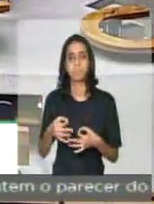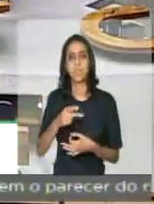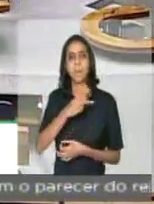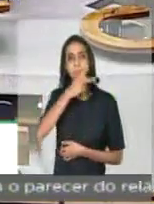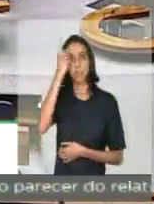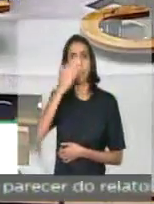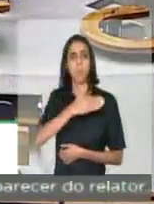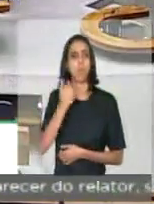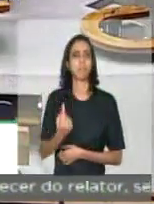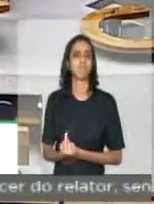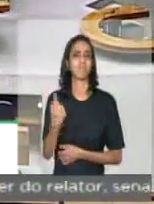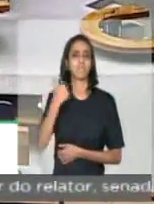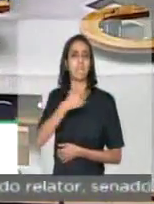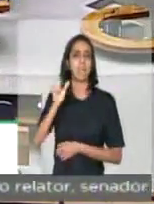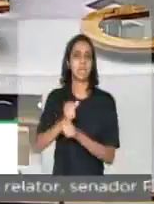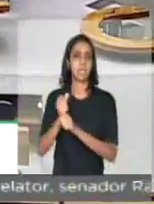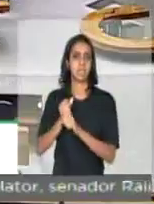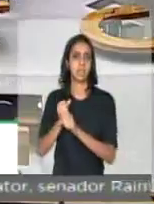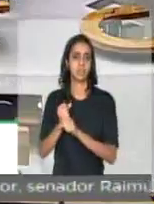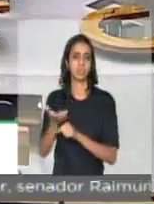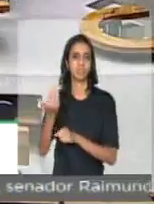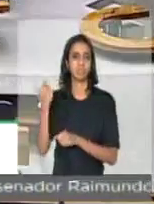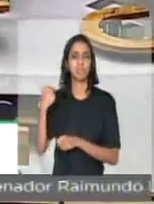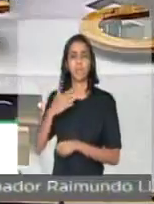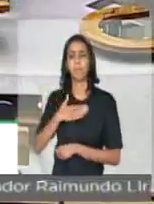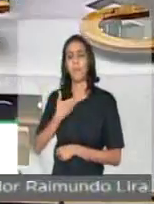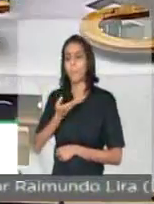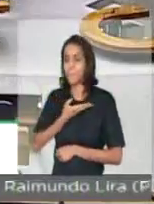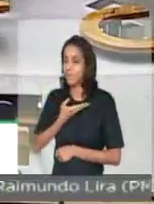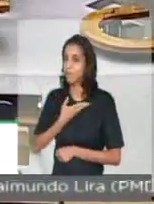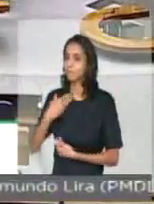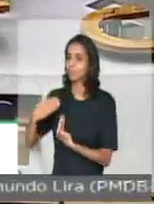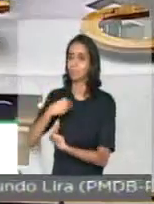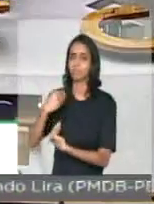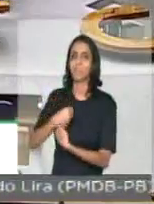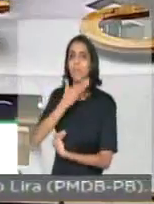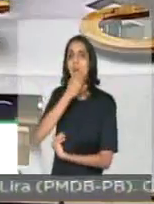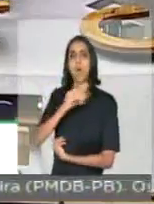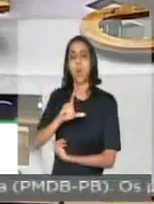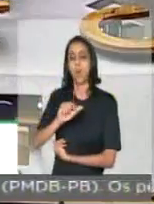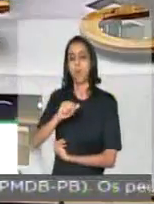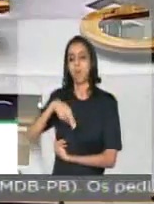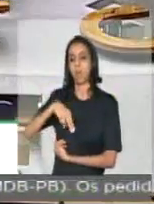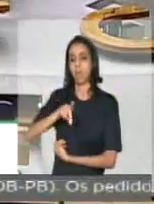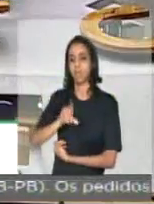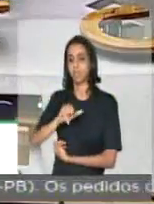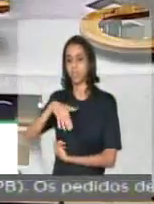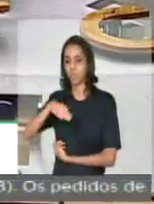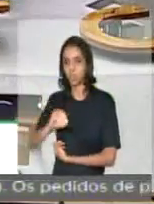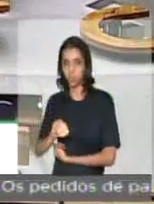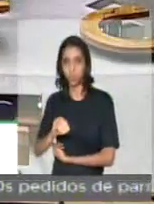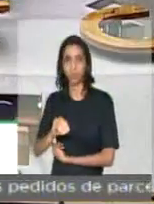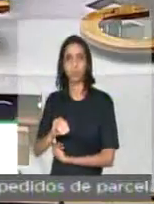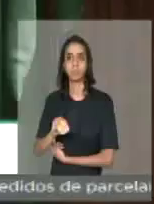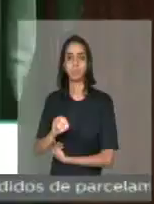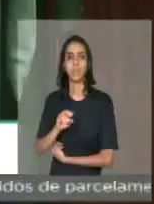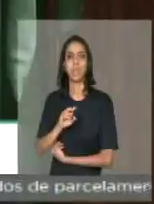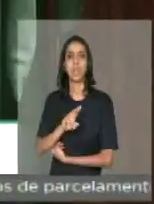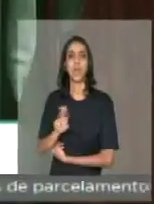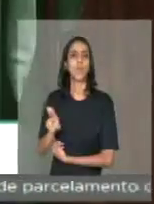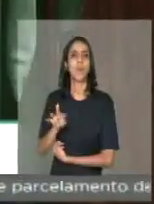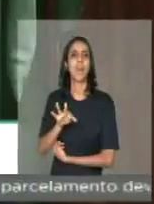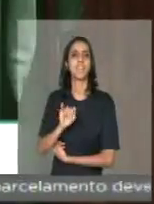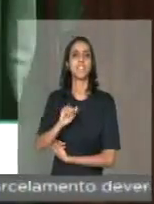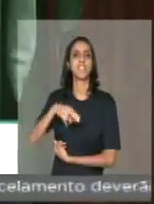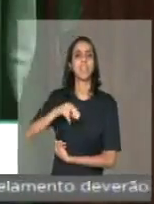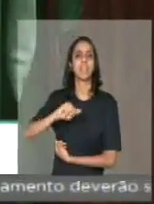10 anos, a mim, um amigo, um conselheiro, Orlandino Belisário Kogo, o nosso querido Tininho,